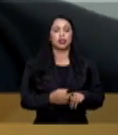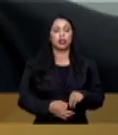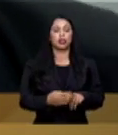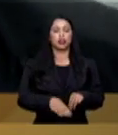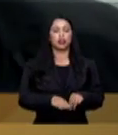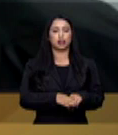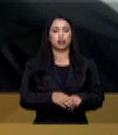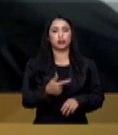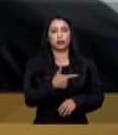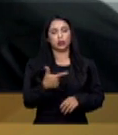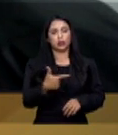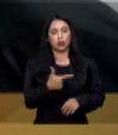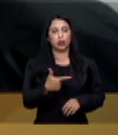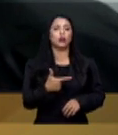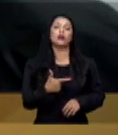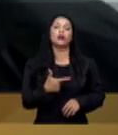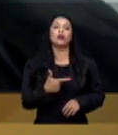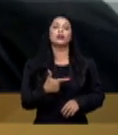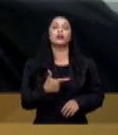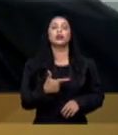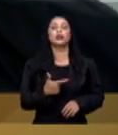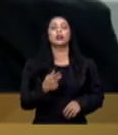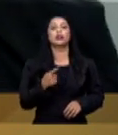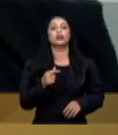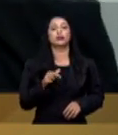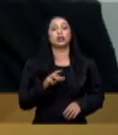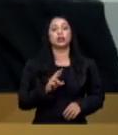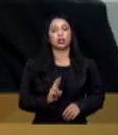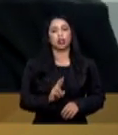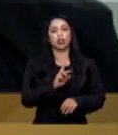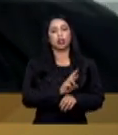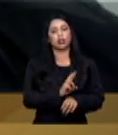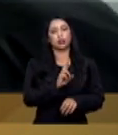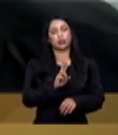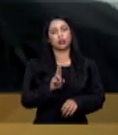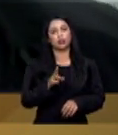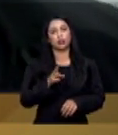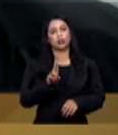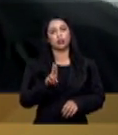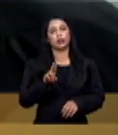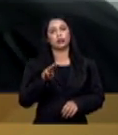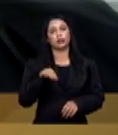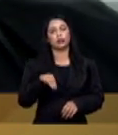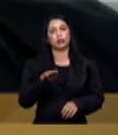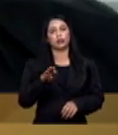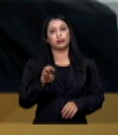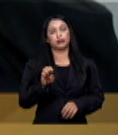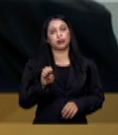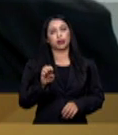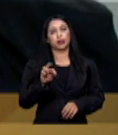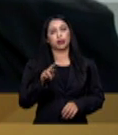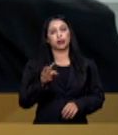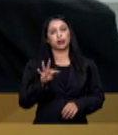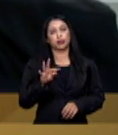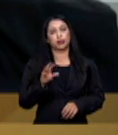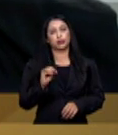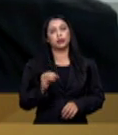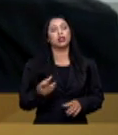senhor subprocurador-geral da República, doutor Humberto. Senhora secretária da sessão,